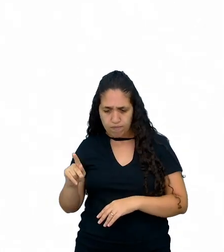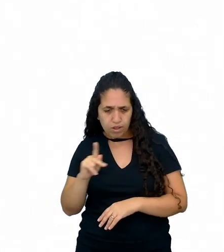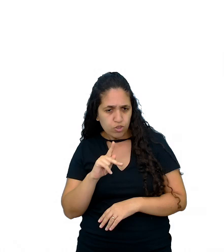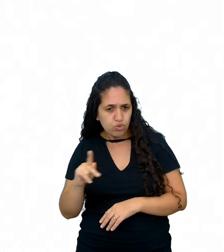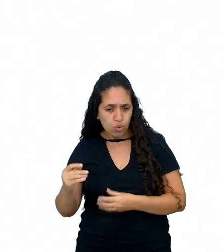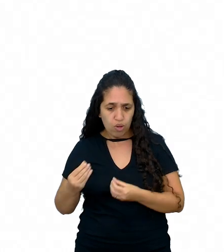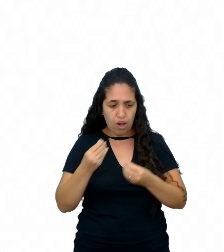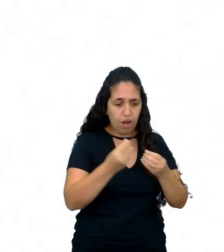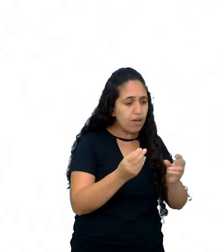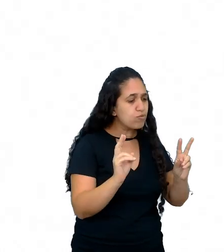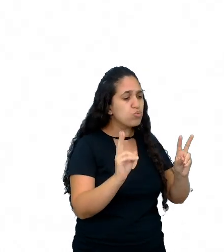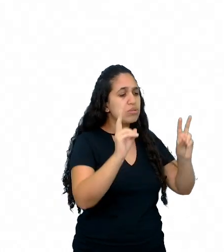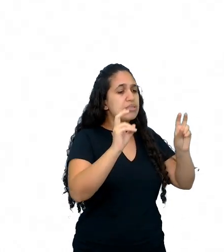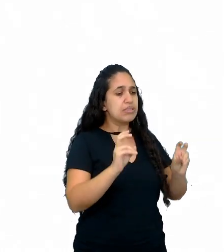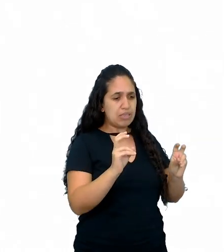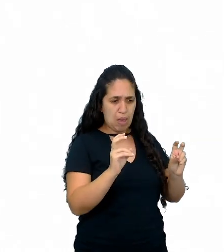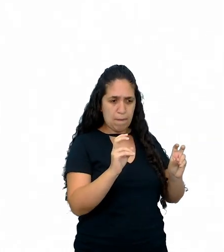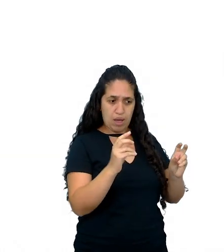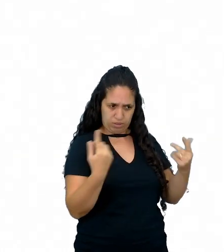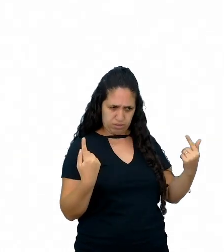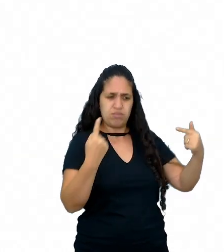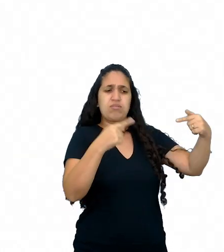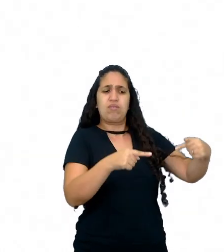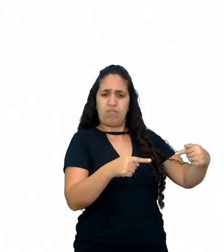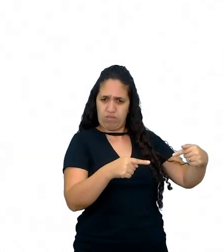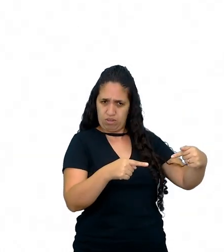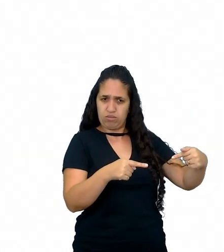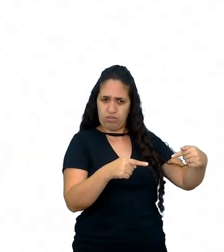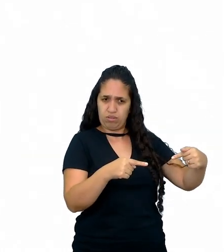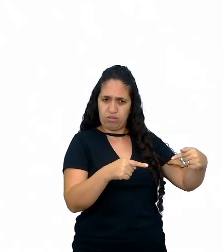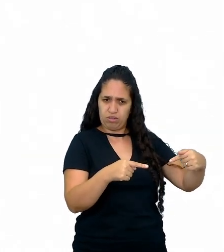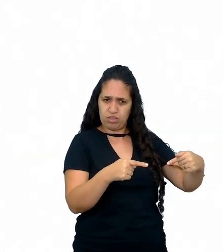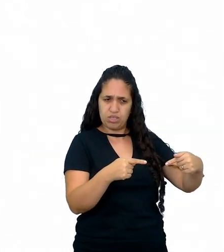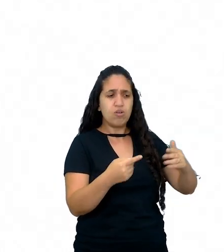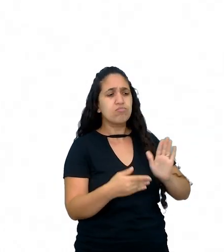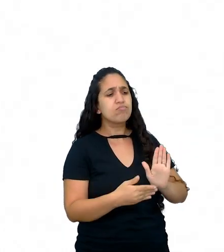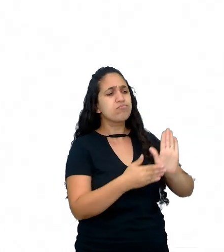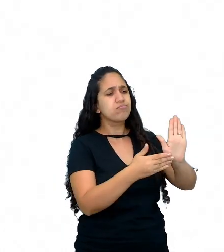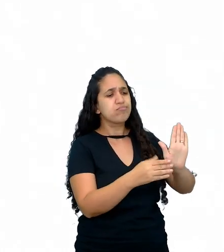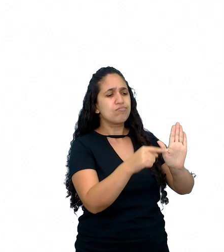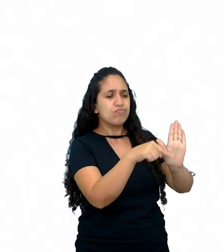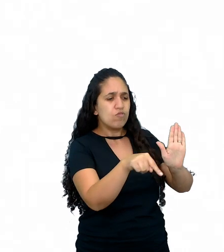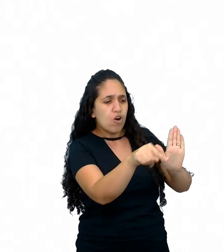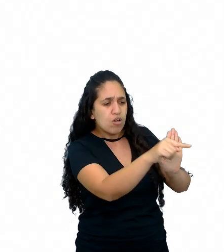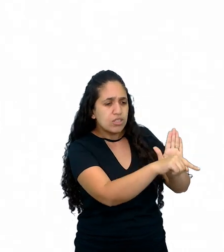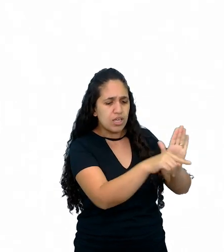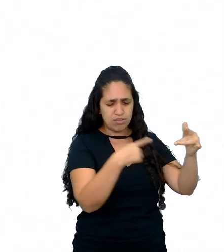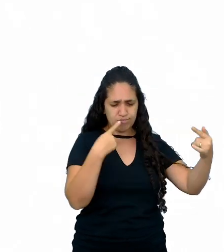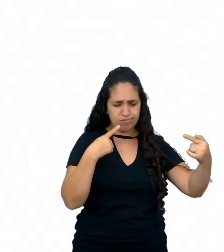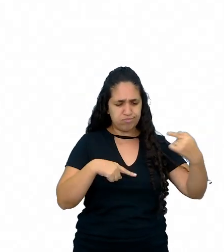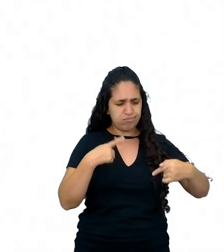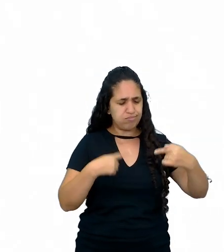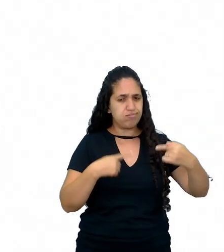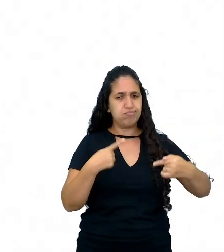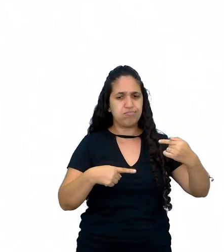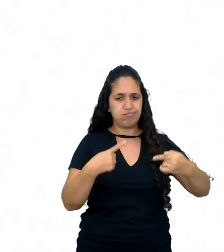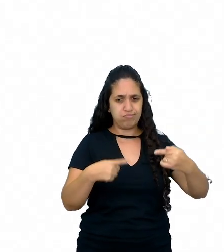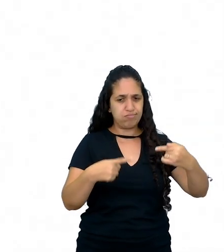aula um tema, né, que seja um tema desafiador para eles, né, e que eu coloque eles, assim, em debates, né, que